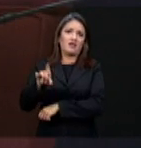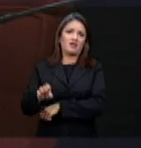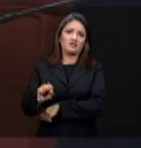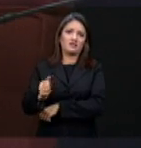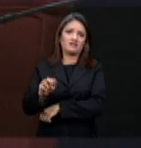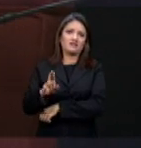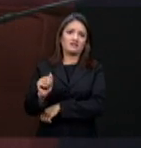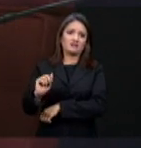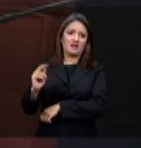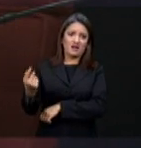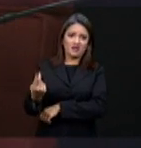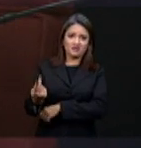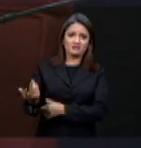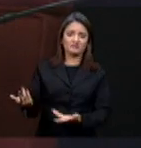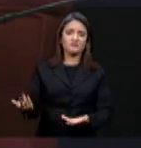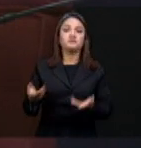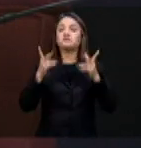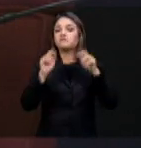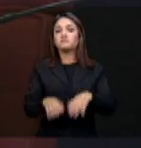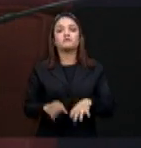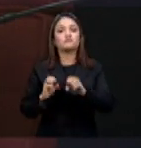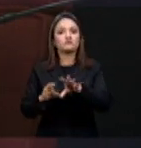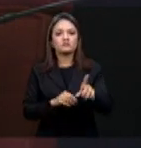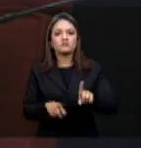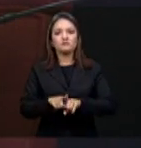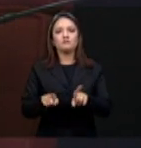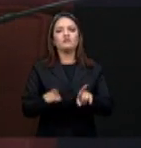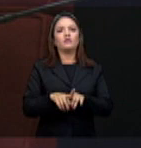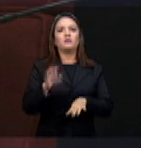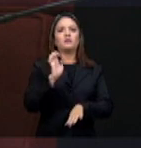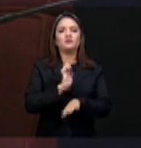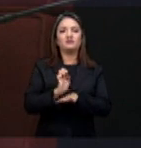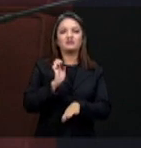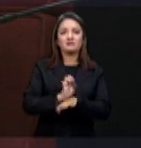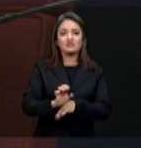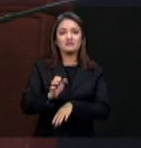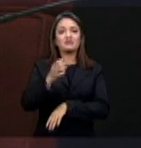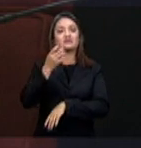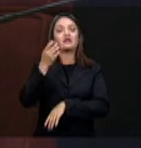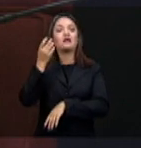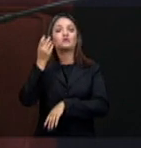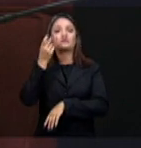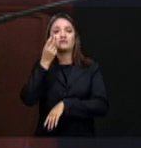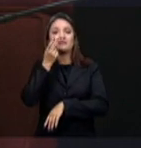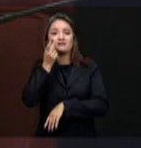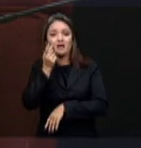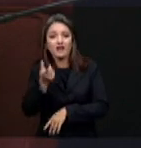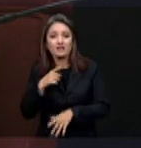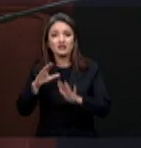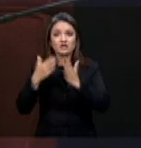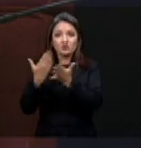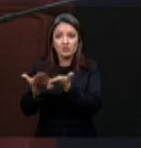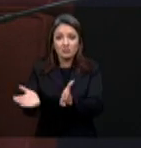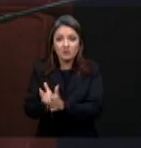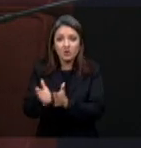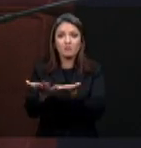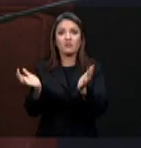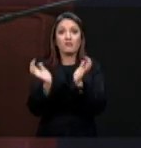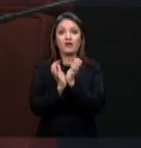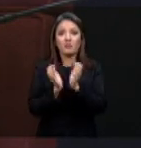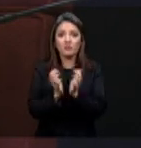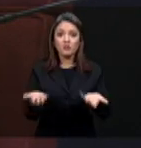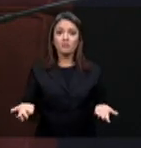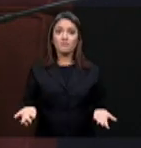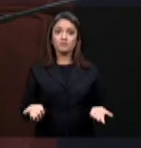experiências públicas super Vitoriosa Estado do Ceará escolas pobres Pernambuco Por que que não se copia o nosso